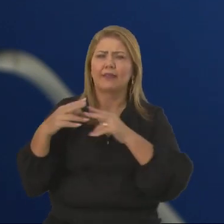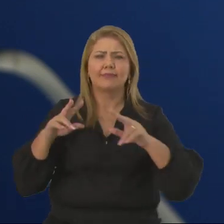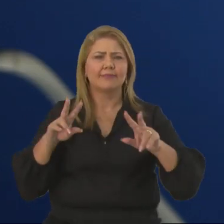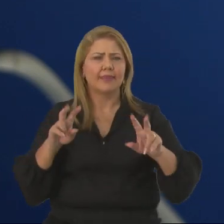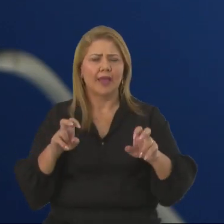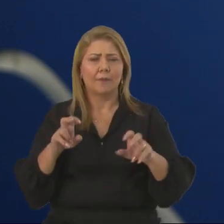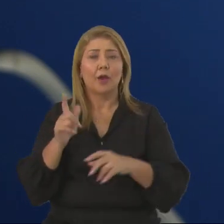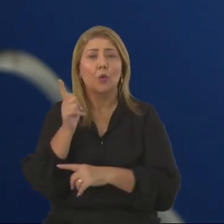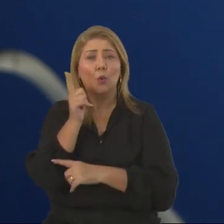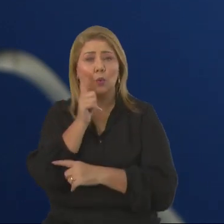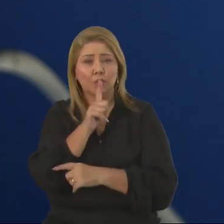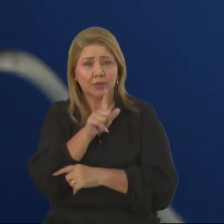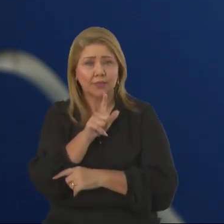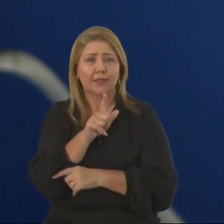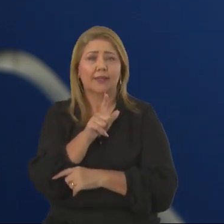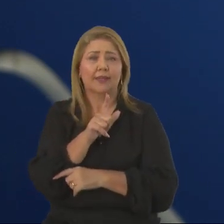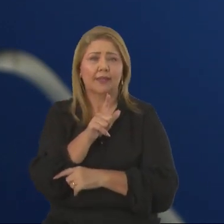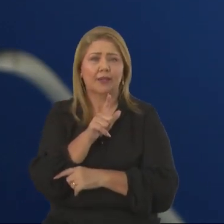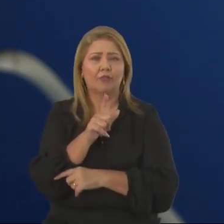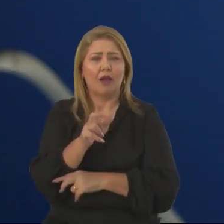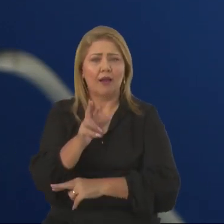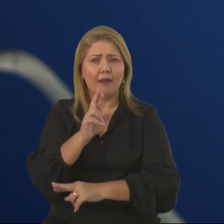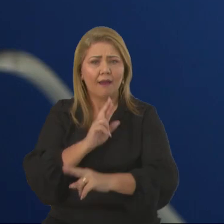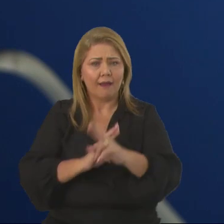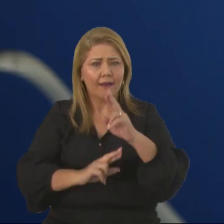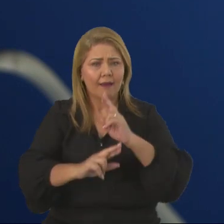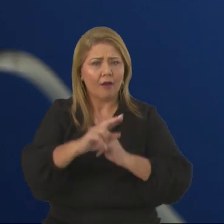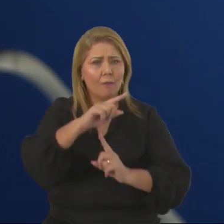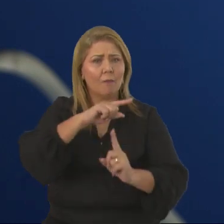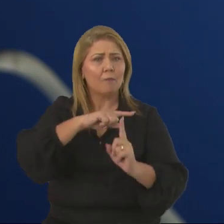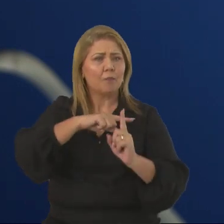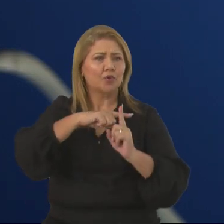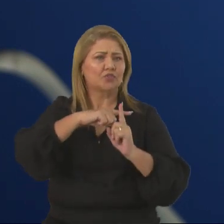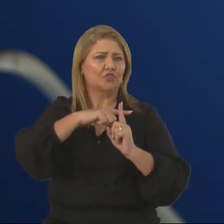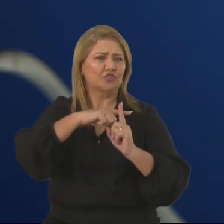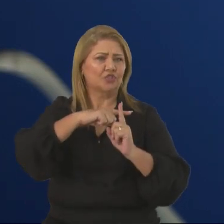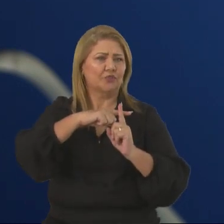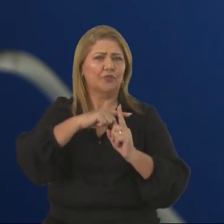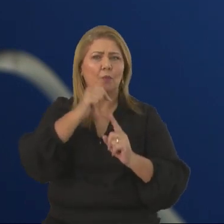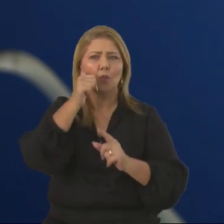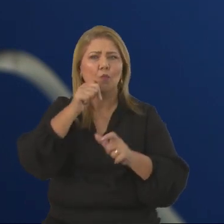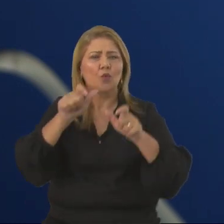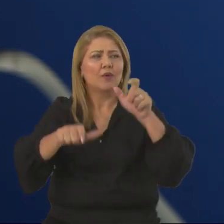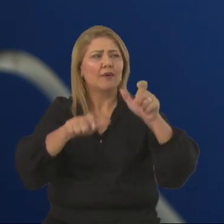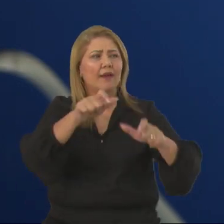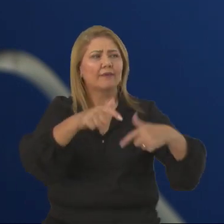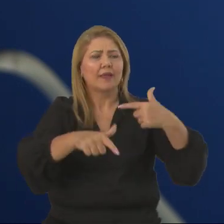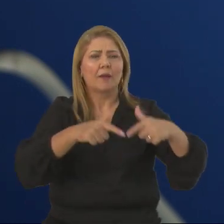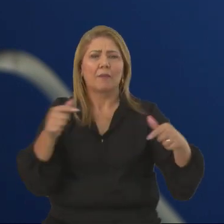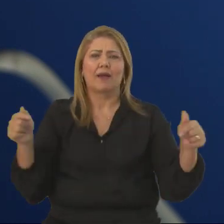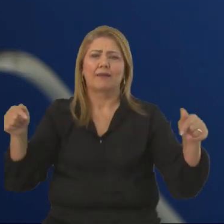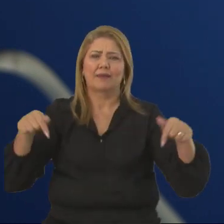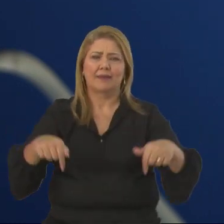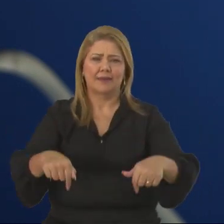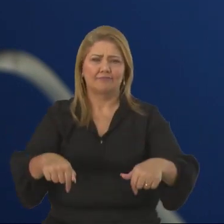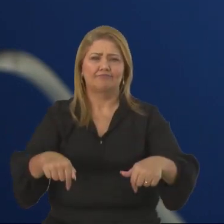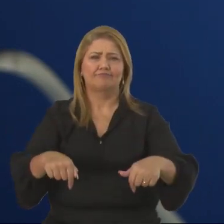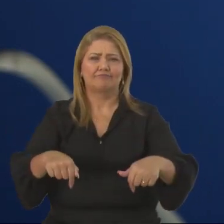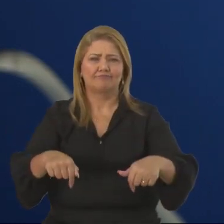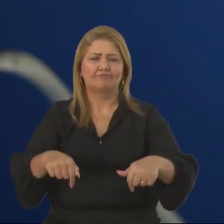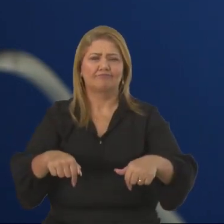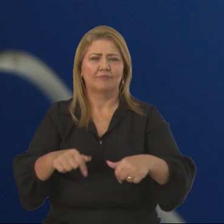Conseguimos alguns resultados positivos para as mulheres do nosso tribunal